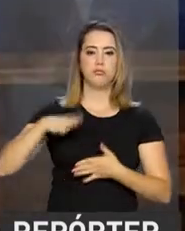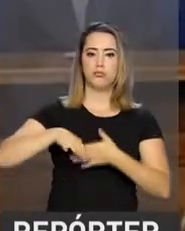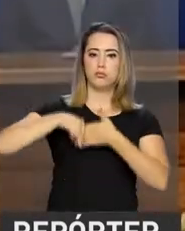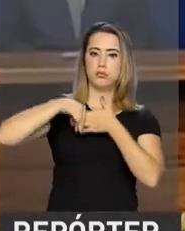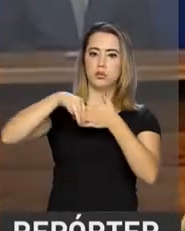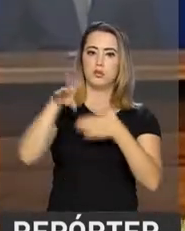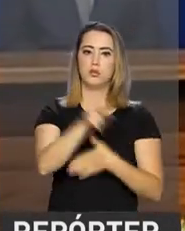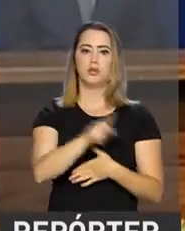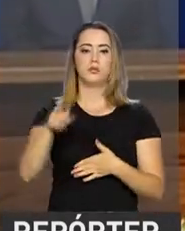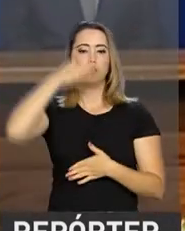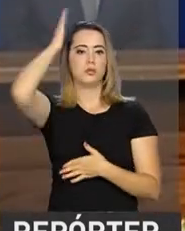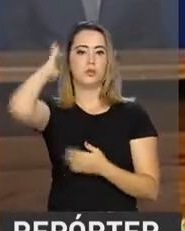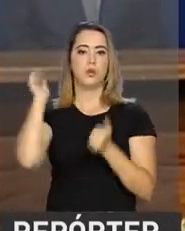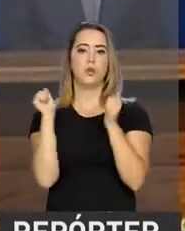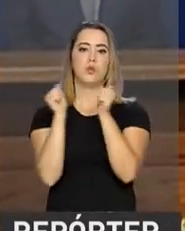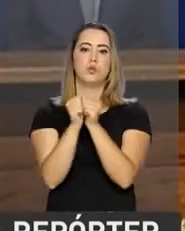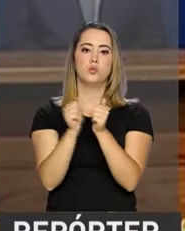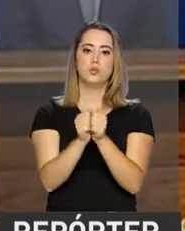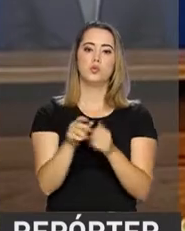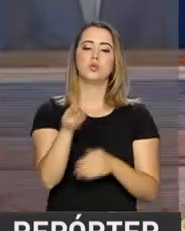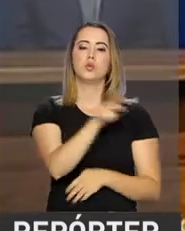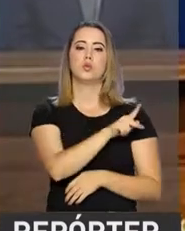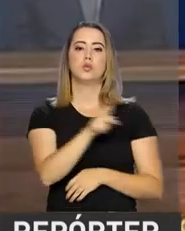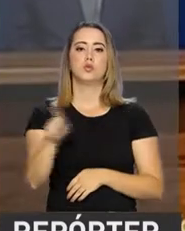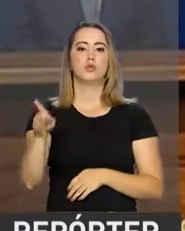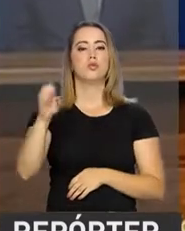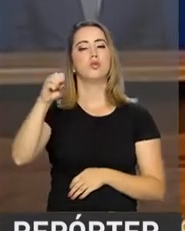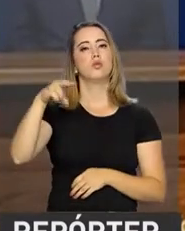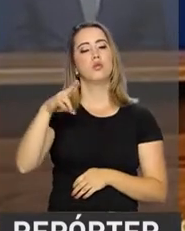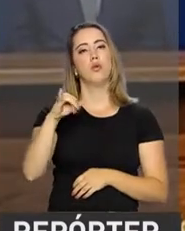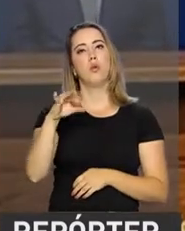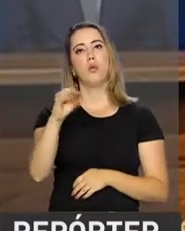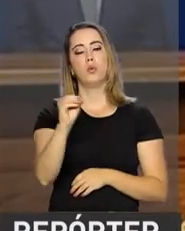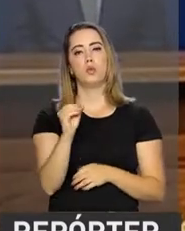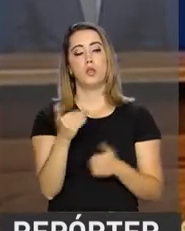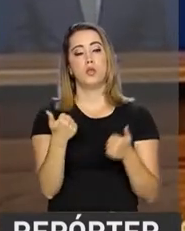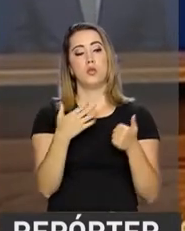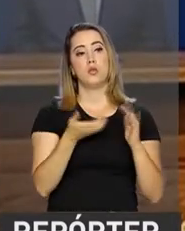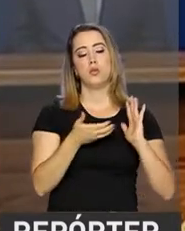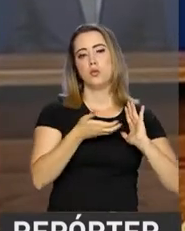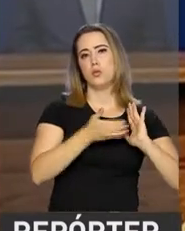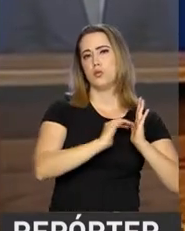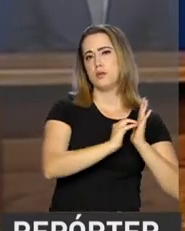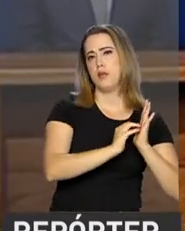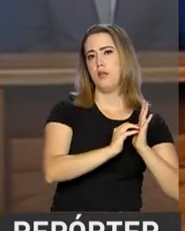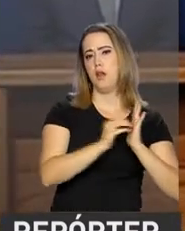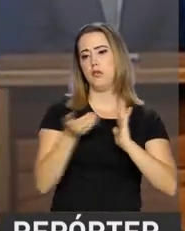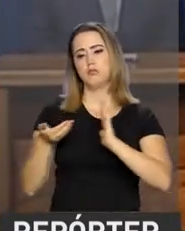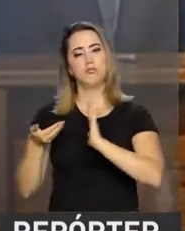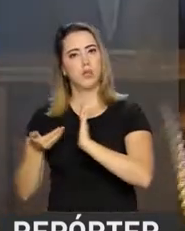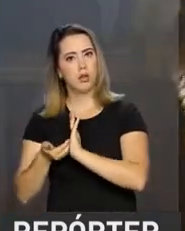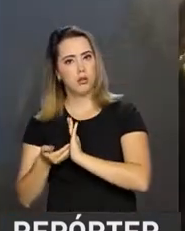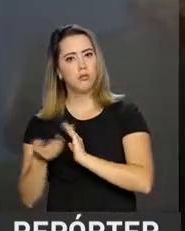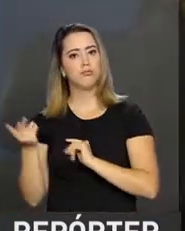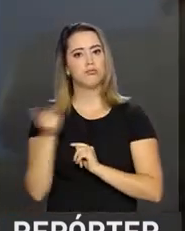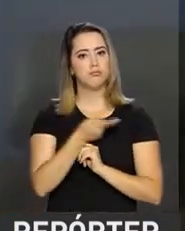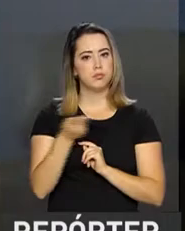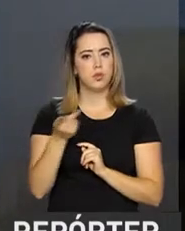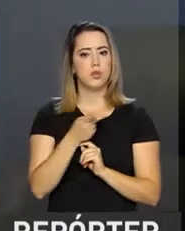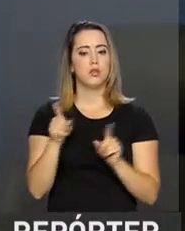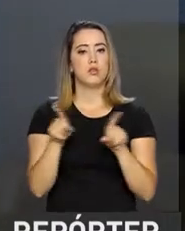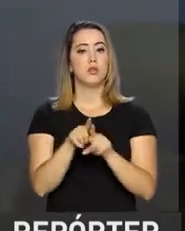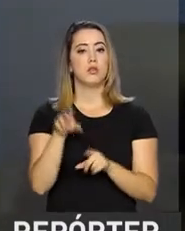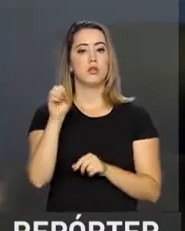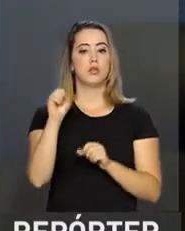que esteve acompanhado pelos presidentes eunício oliveira do senado rodrigo maia da câmara dos deputados e cármen